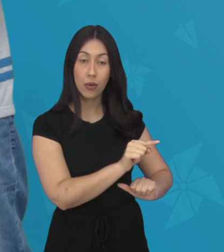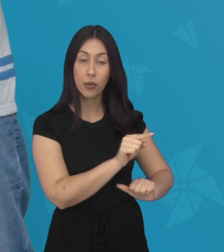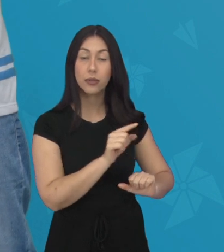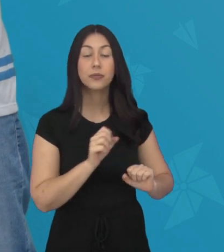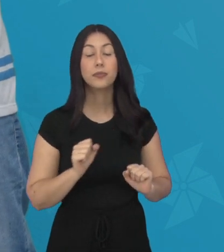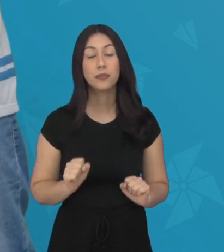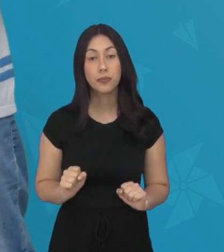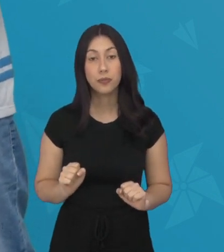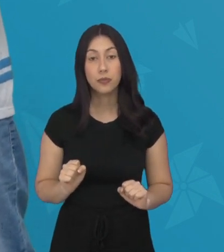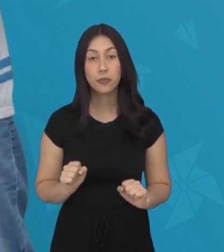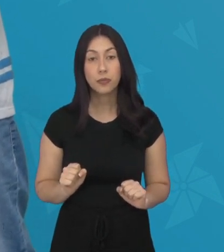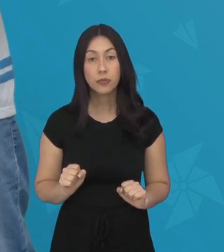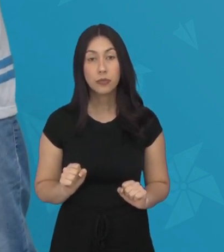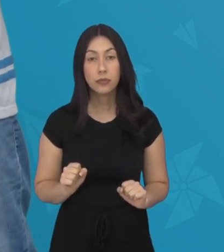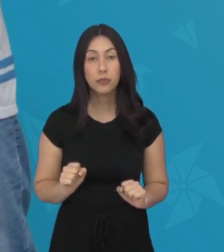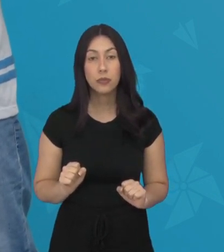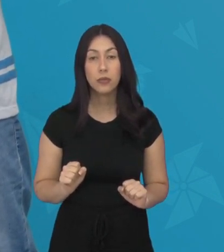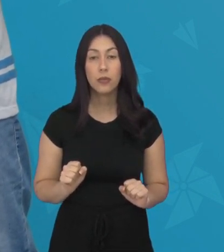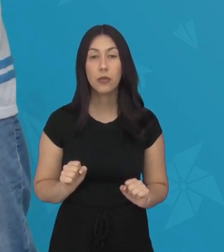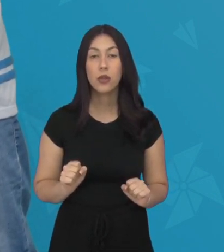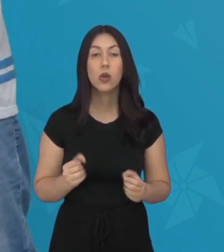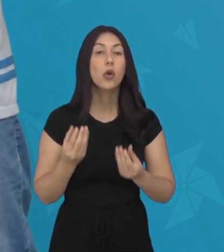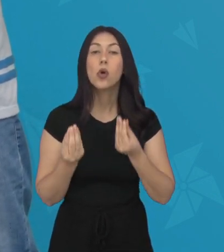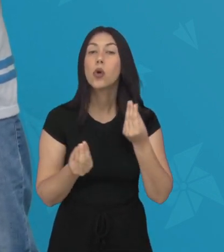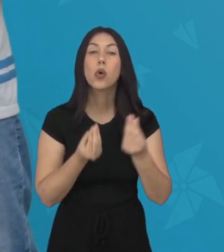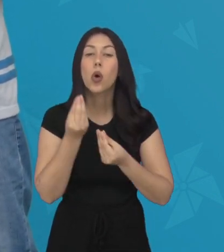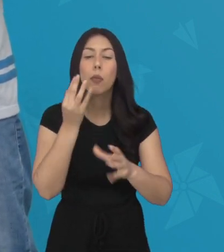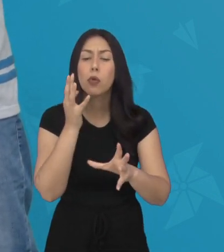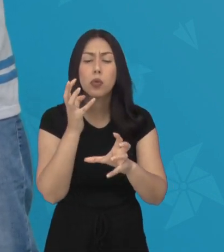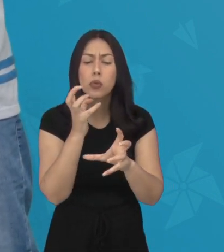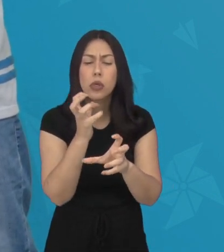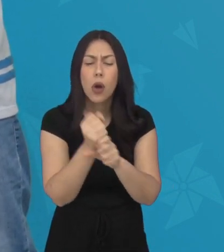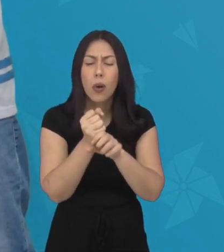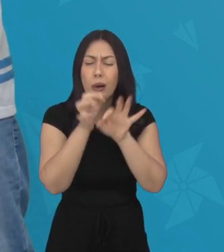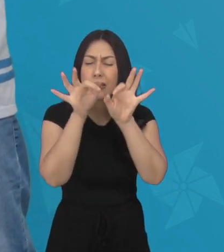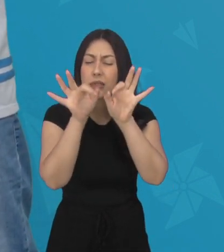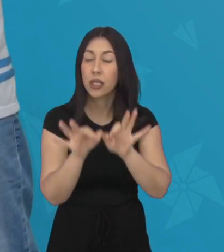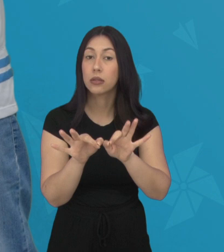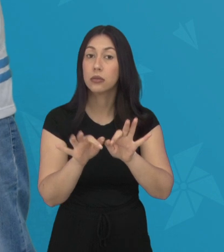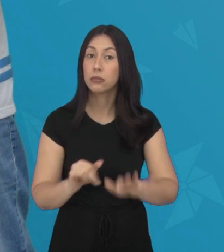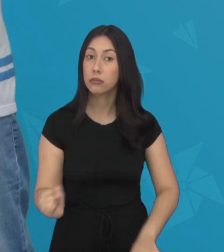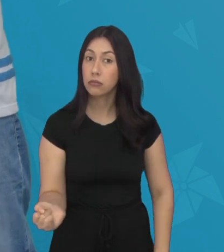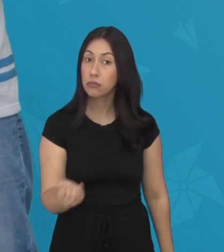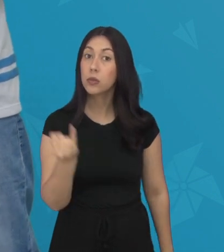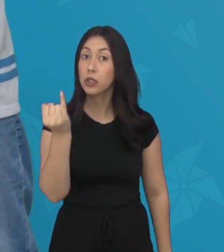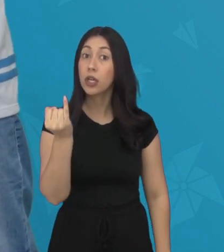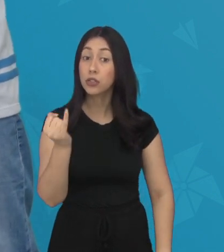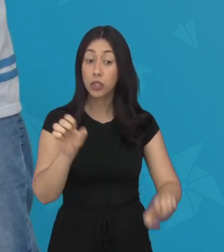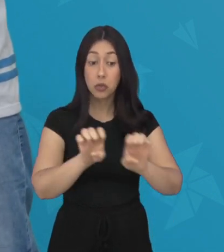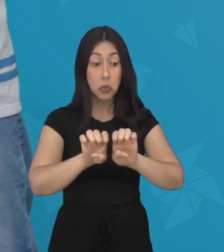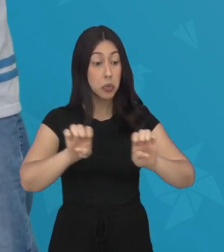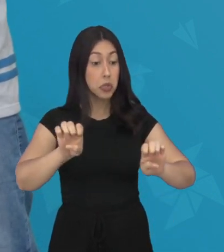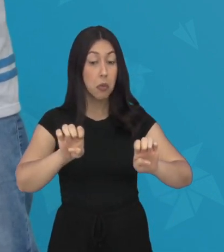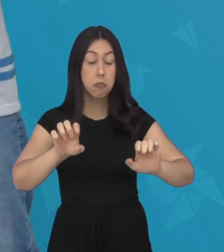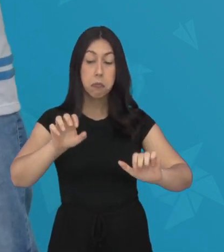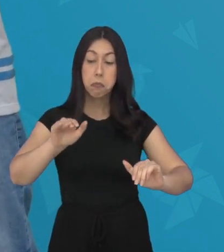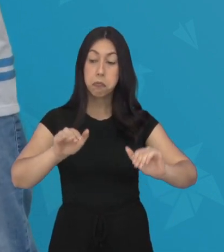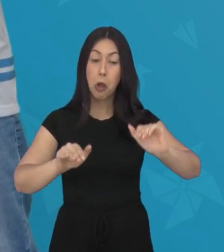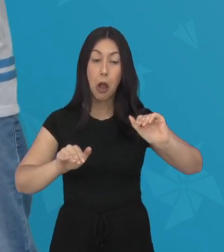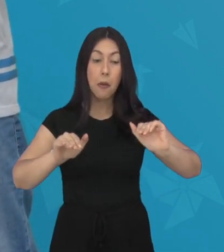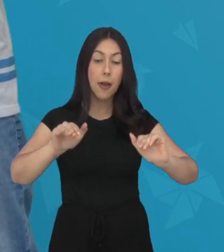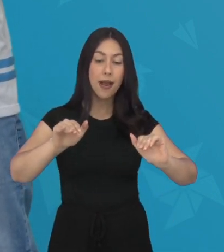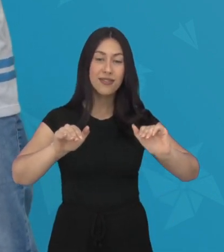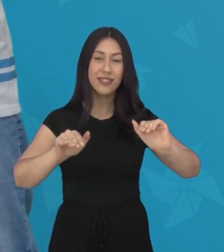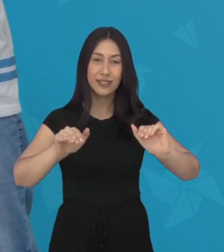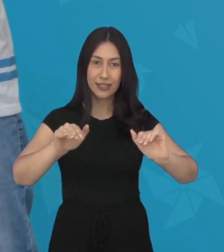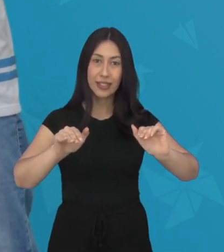Né? Para a gente conseguir um bom cálculo estequiométrico, é sempre importante balancear a equação. Balancear o quê? A gente vai